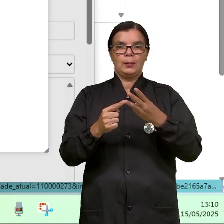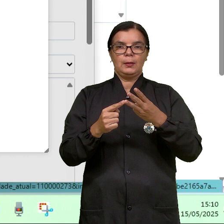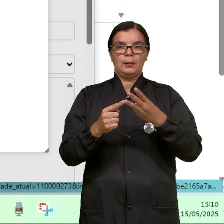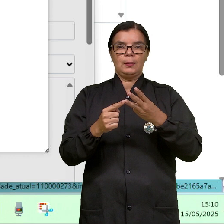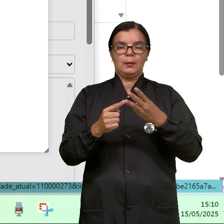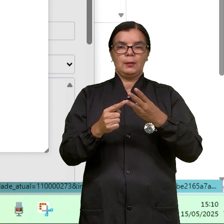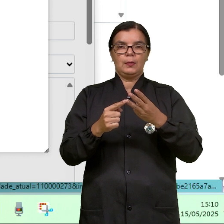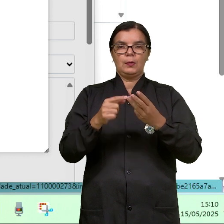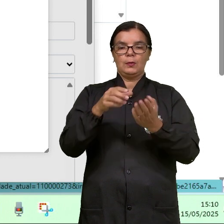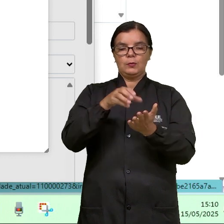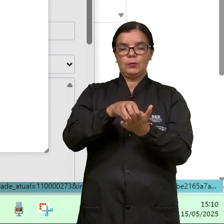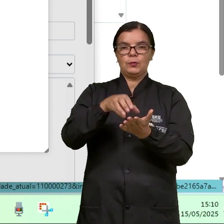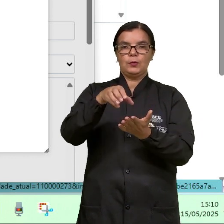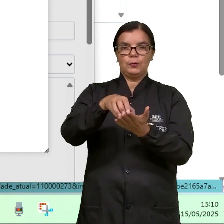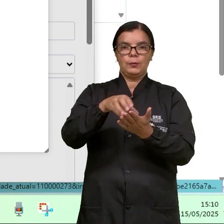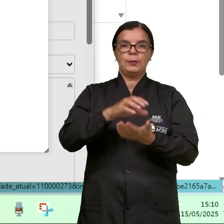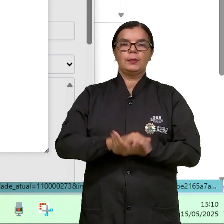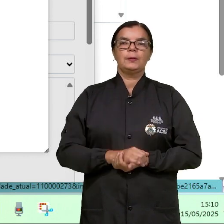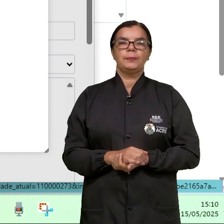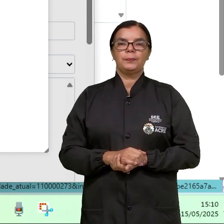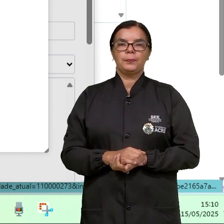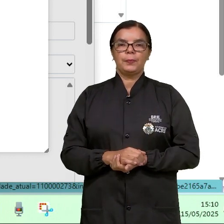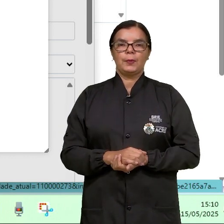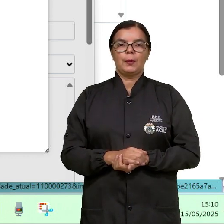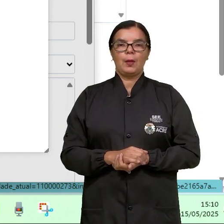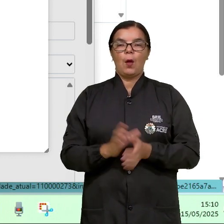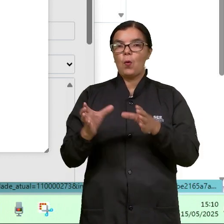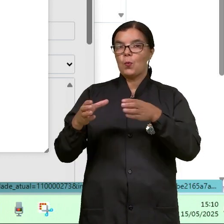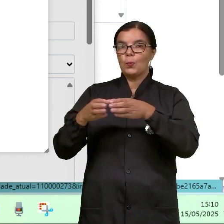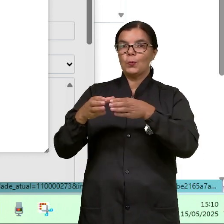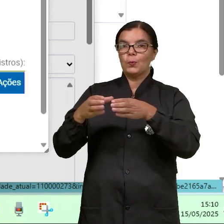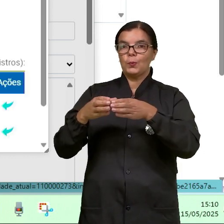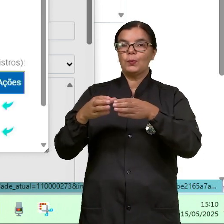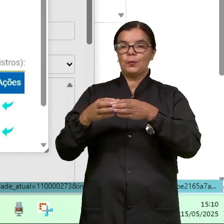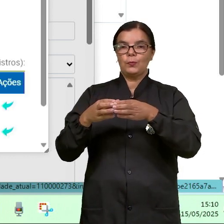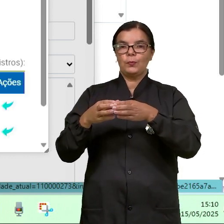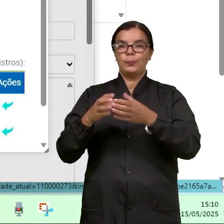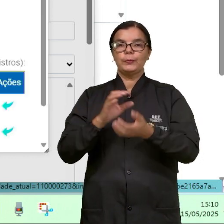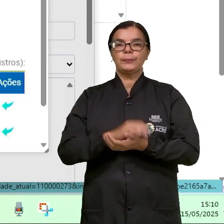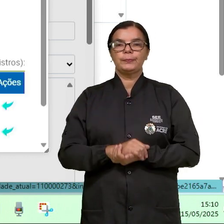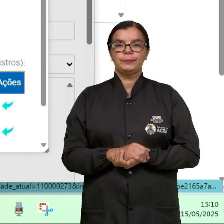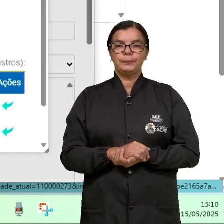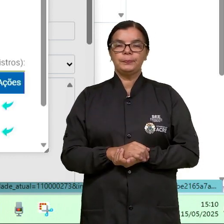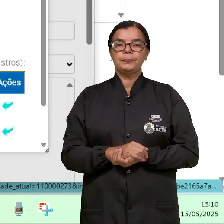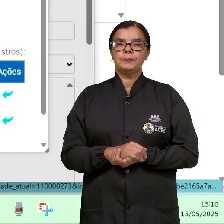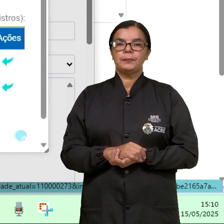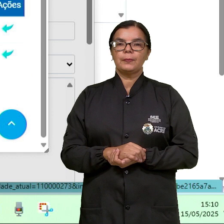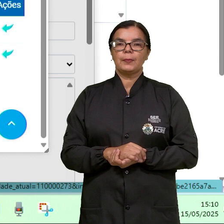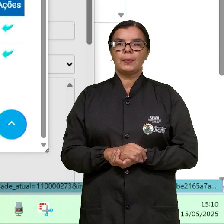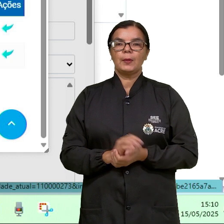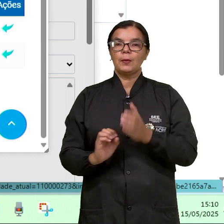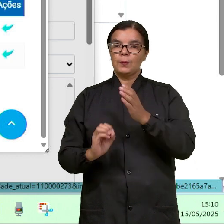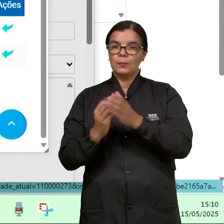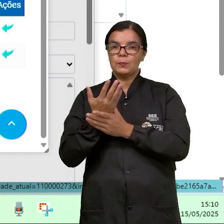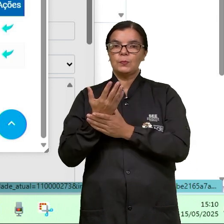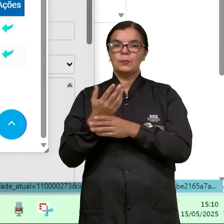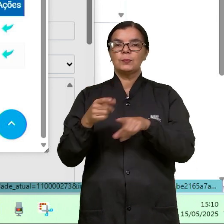Vou clicar aqui em unidade. E aqui está, ó, o bloco financeiro que eu acabei de criar.